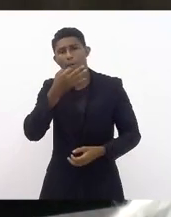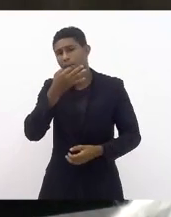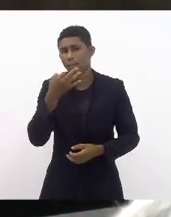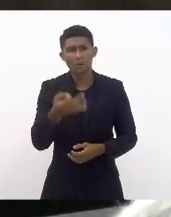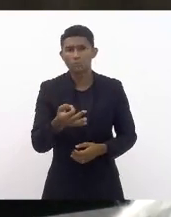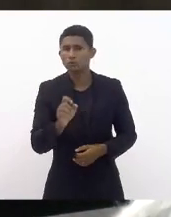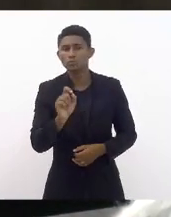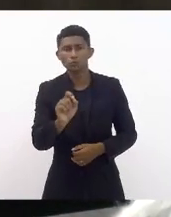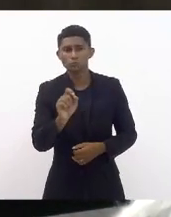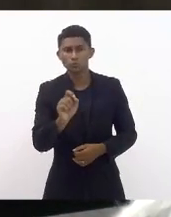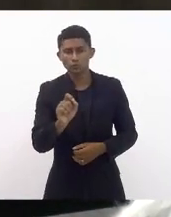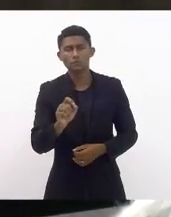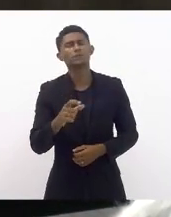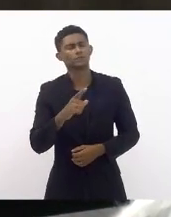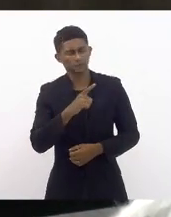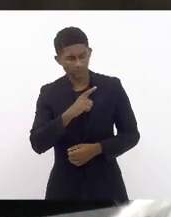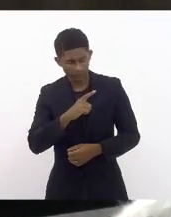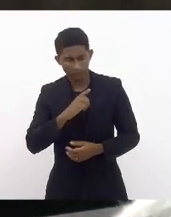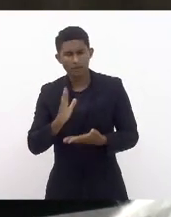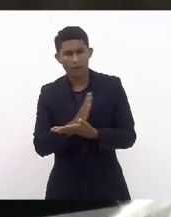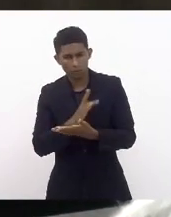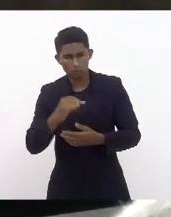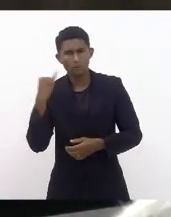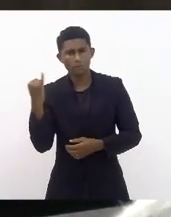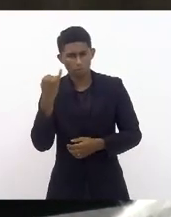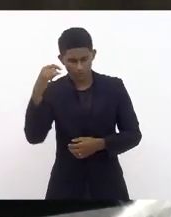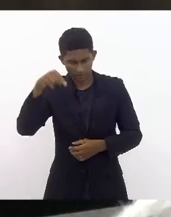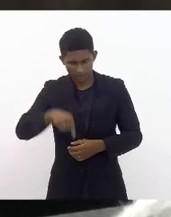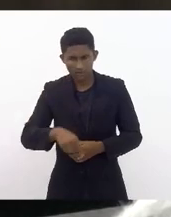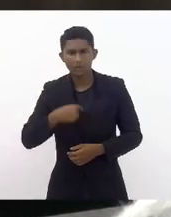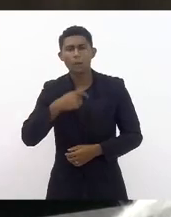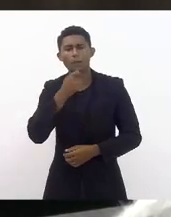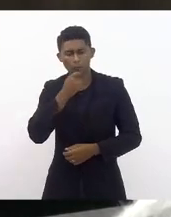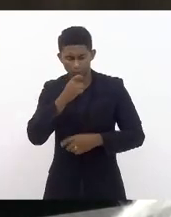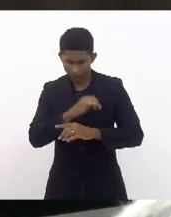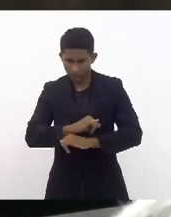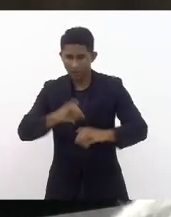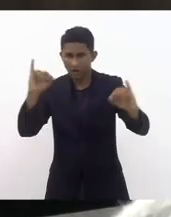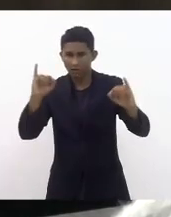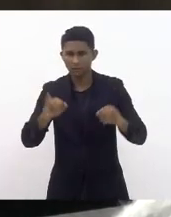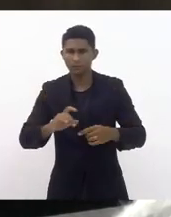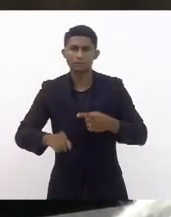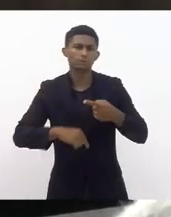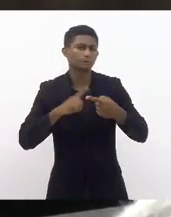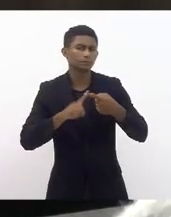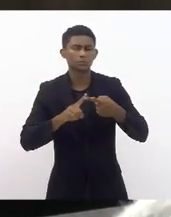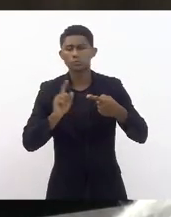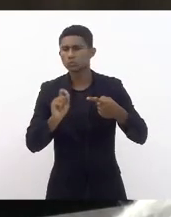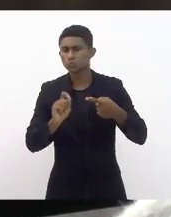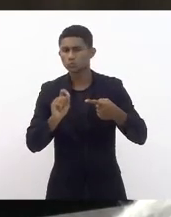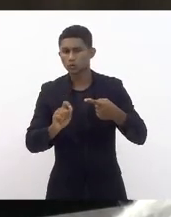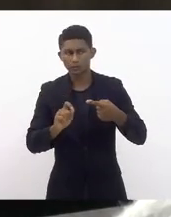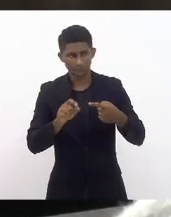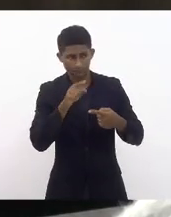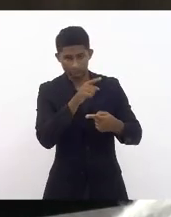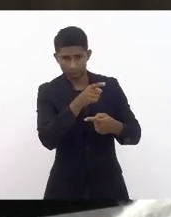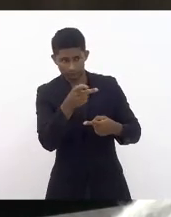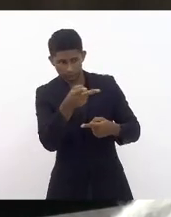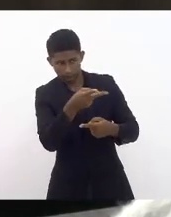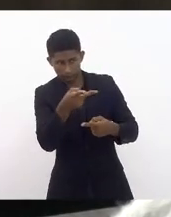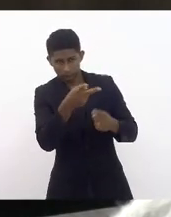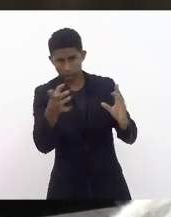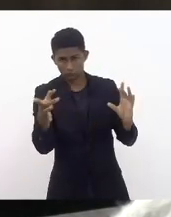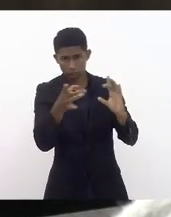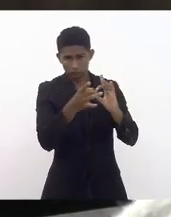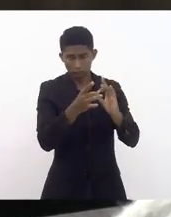incorporou alguns pontos importantes que eu quero falar aqui no microfone. Um, com a incorporação, a UERJ